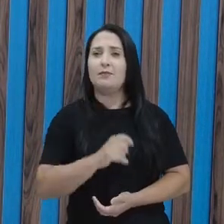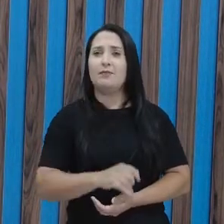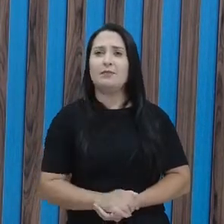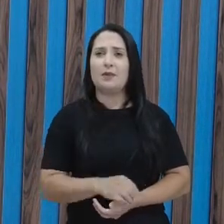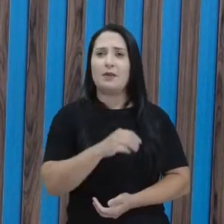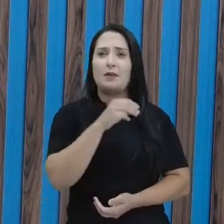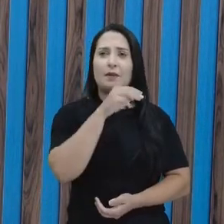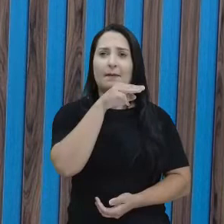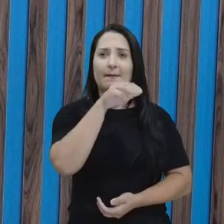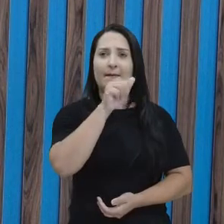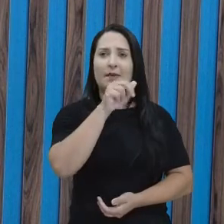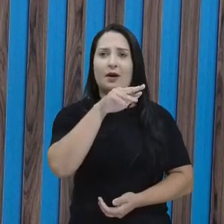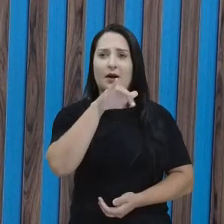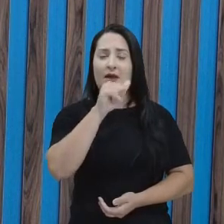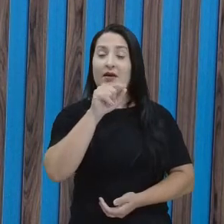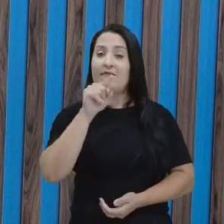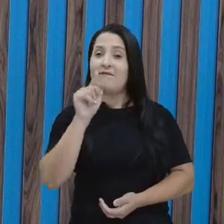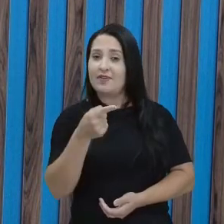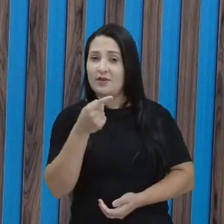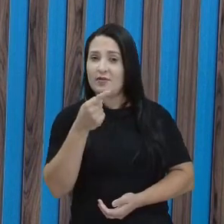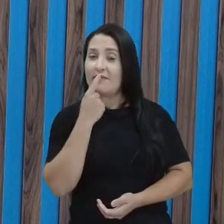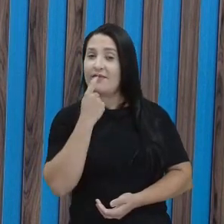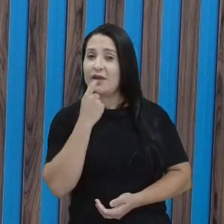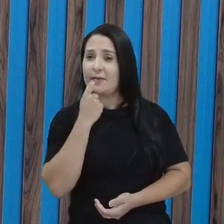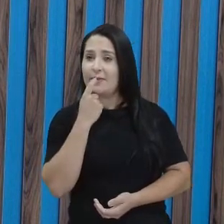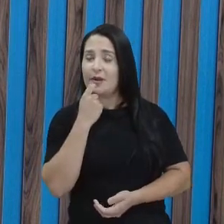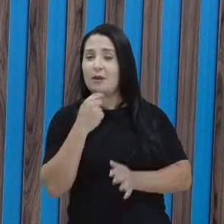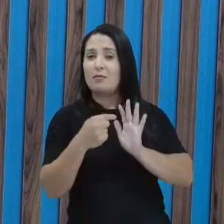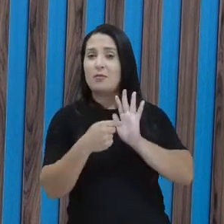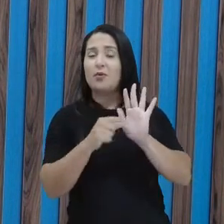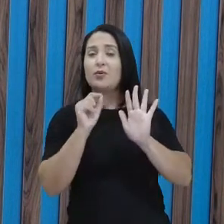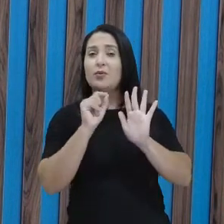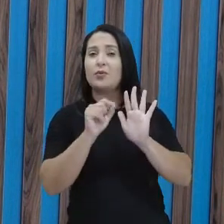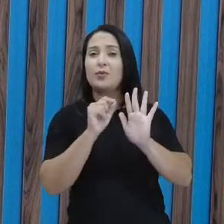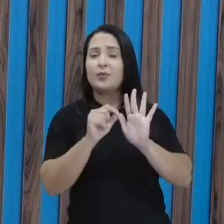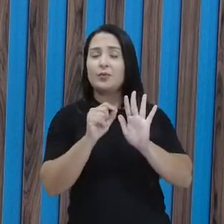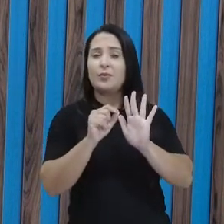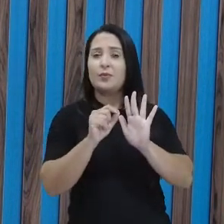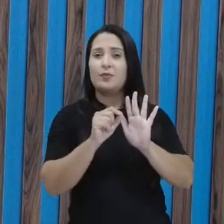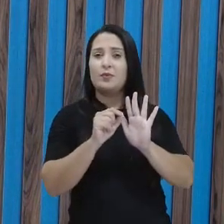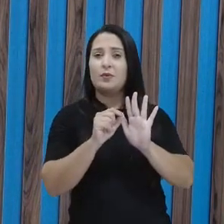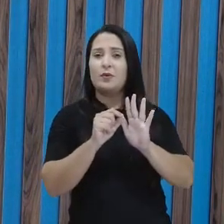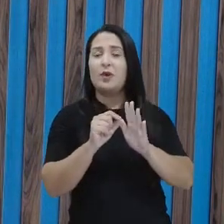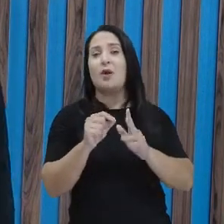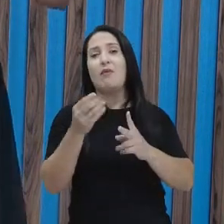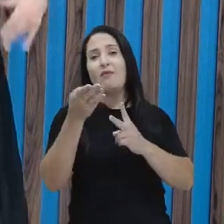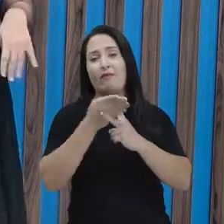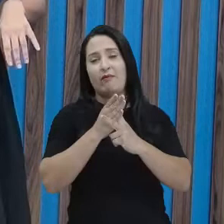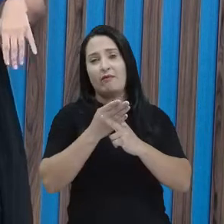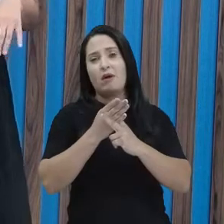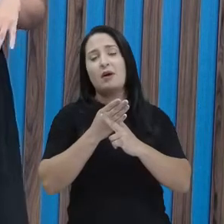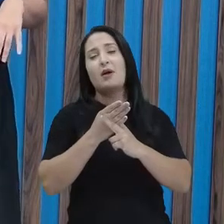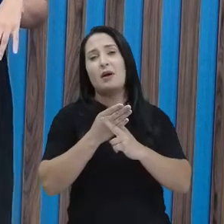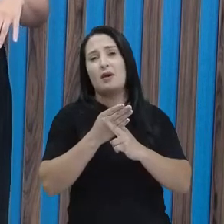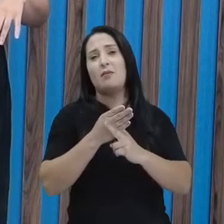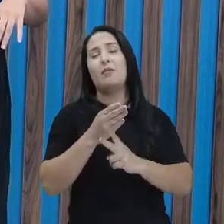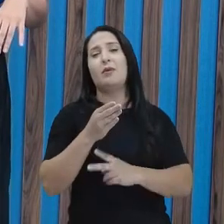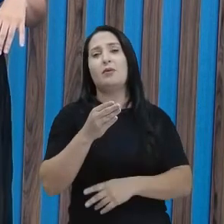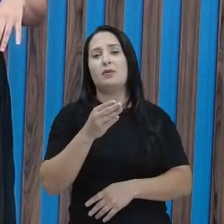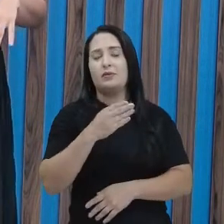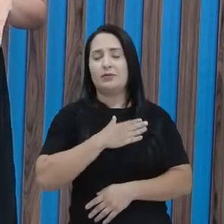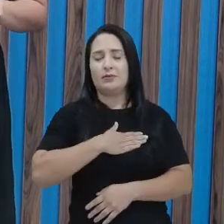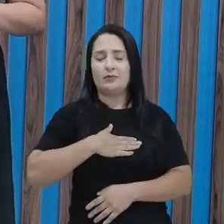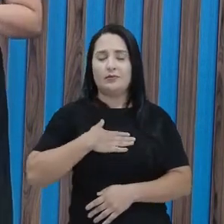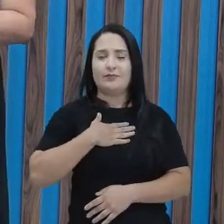de vôlei. Maria, essa vírgula vermelha indicaria discursivamente o verbo gostar.